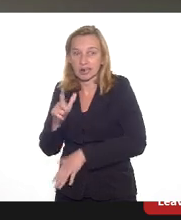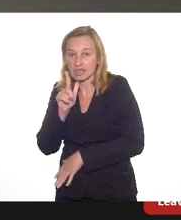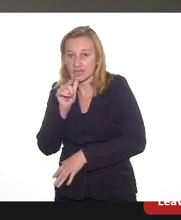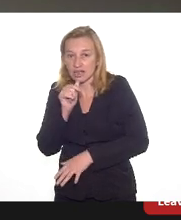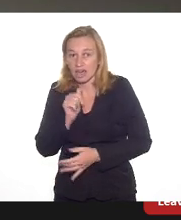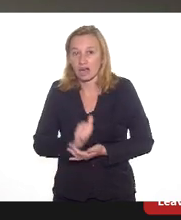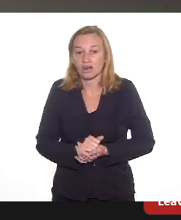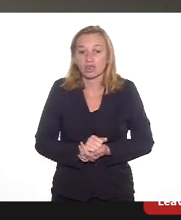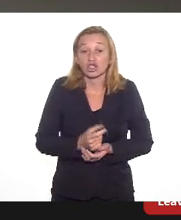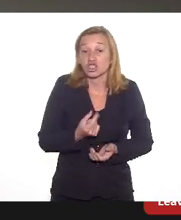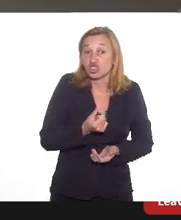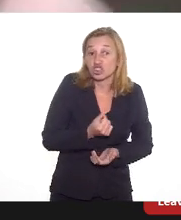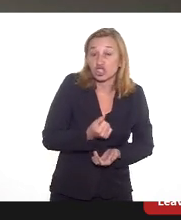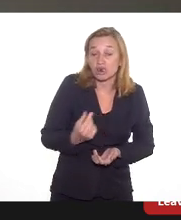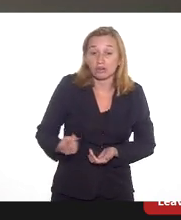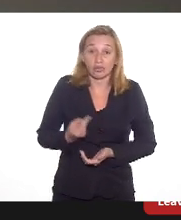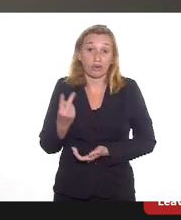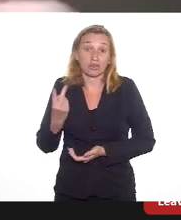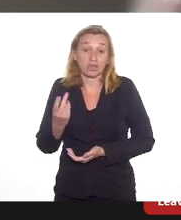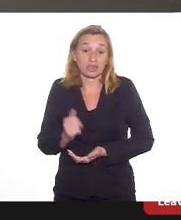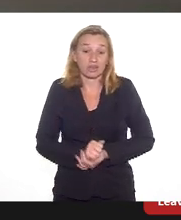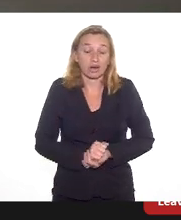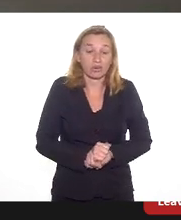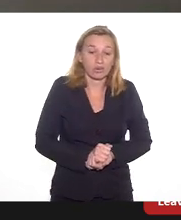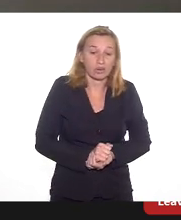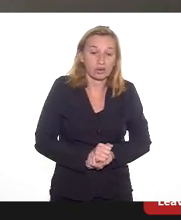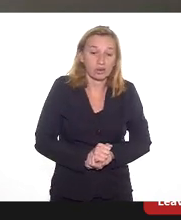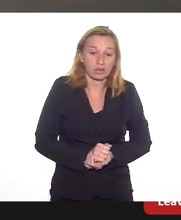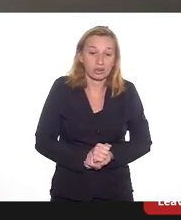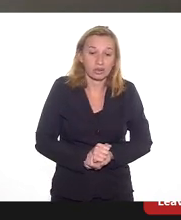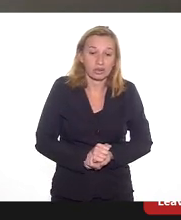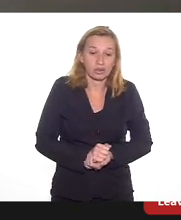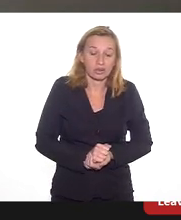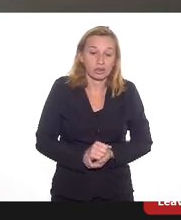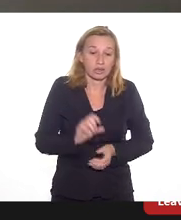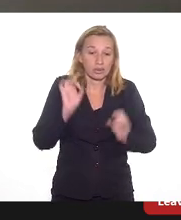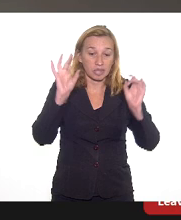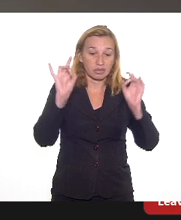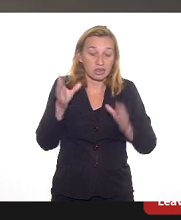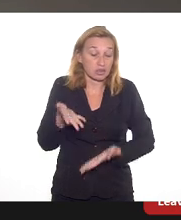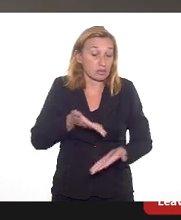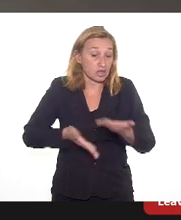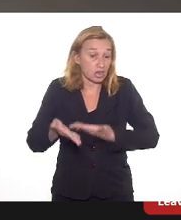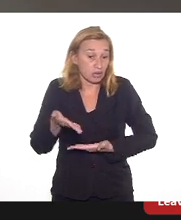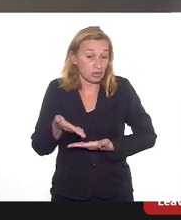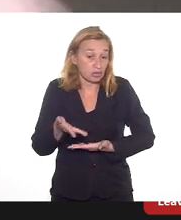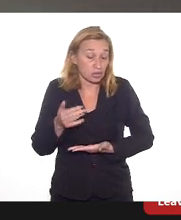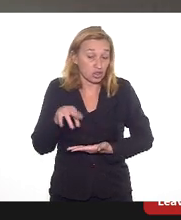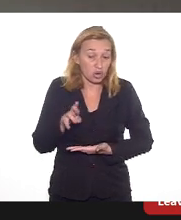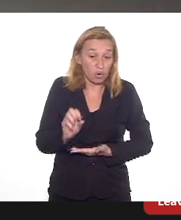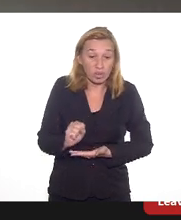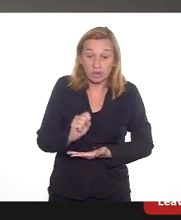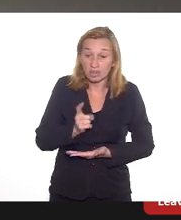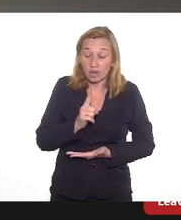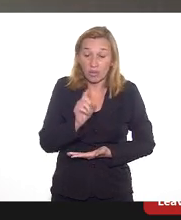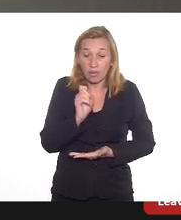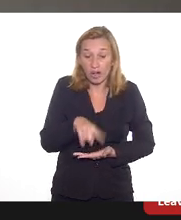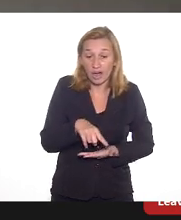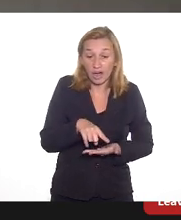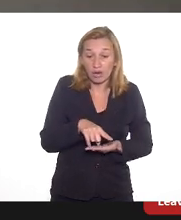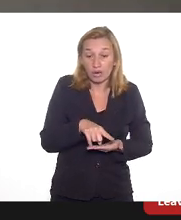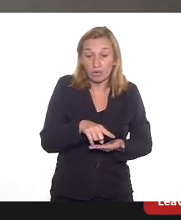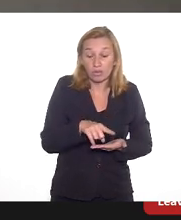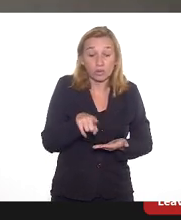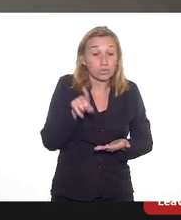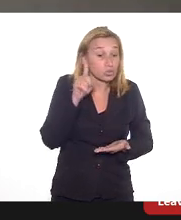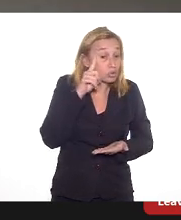de uma valorização monetária da participação especial dos royalties, isso não é uma receita contínua. Eu não